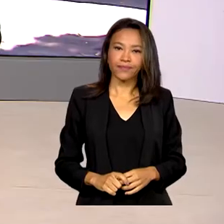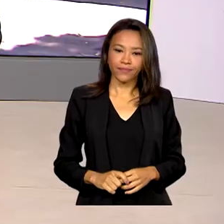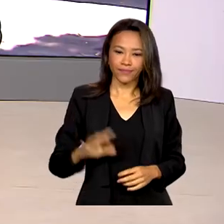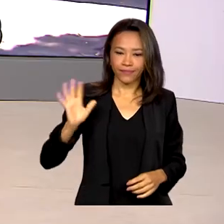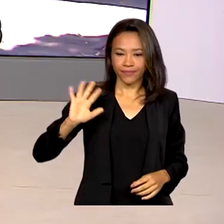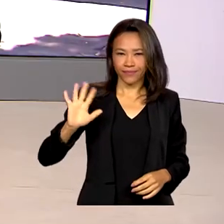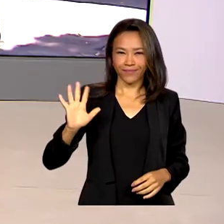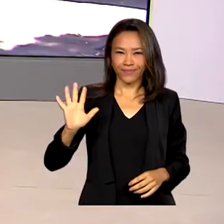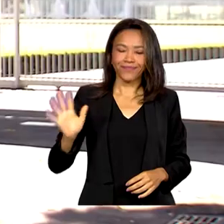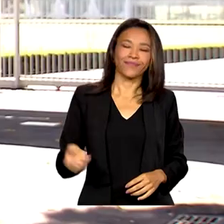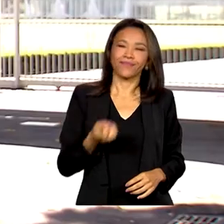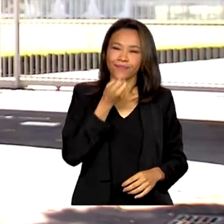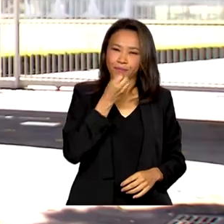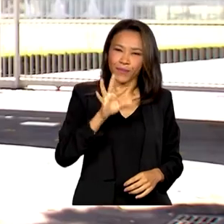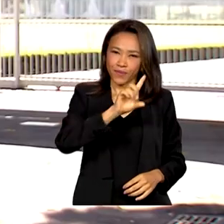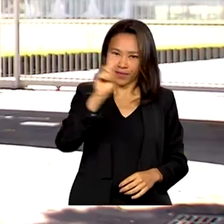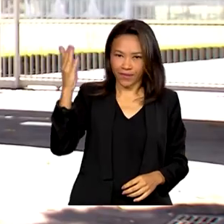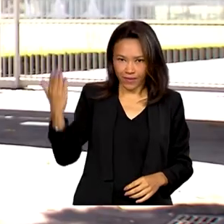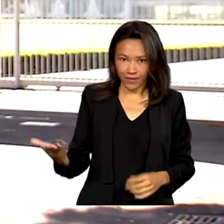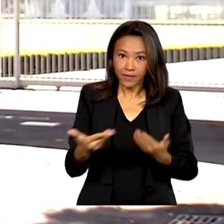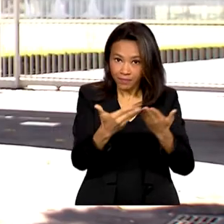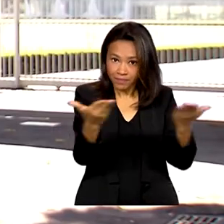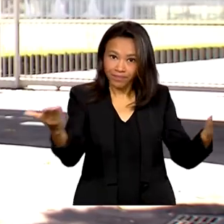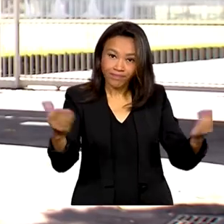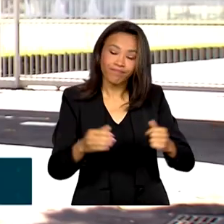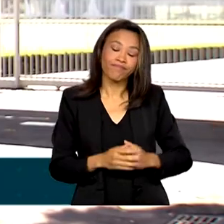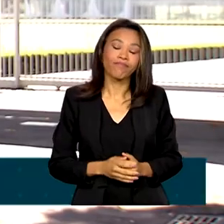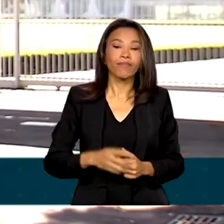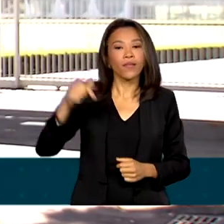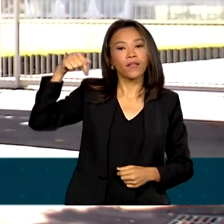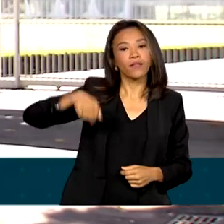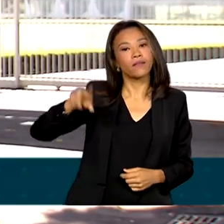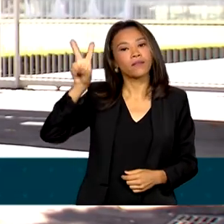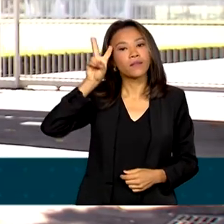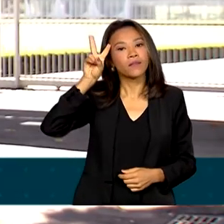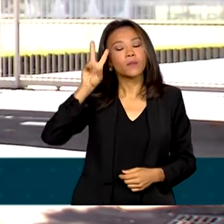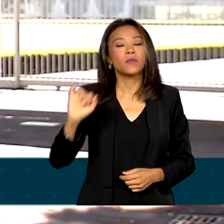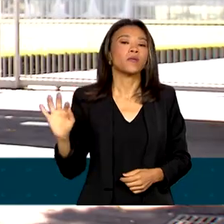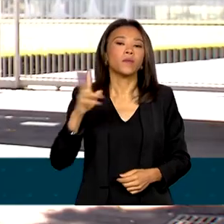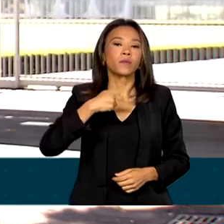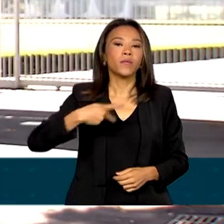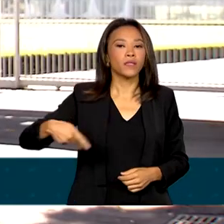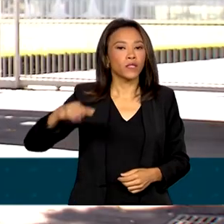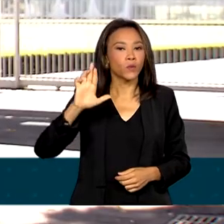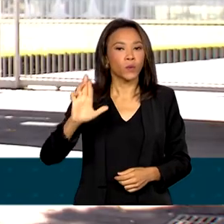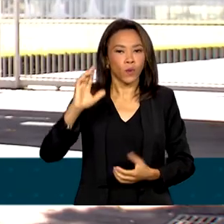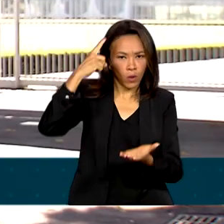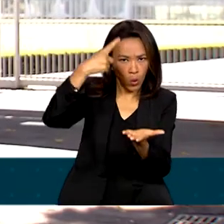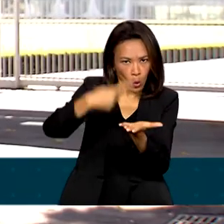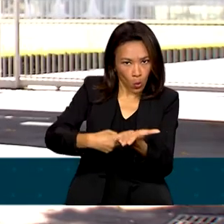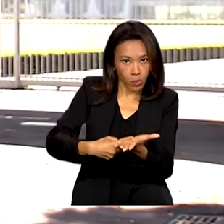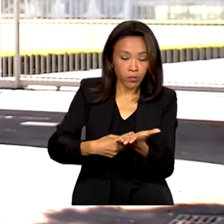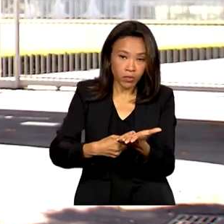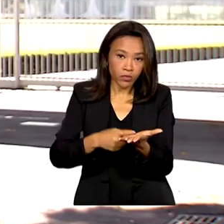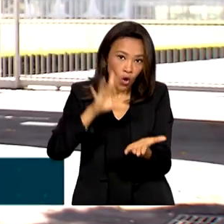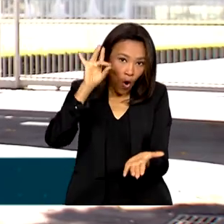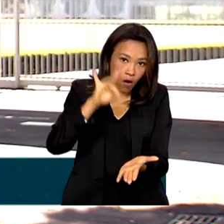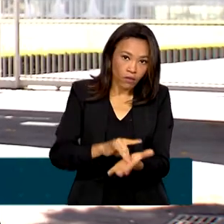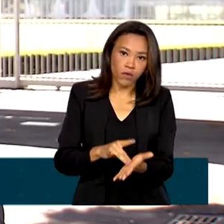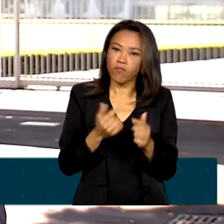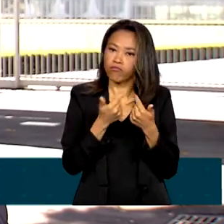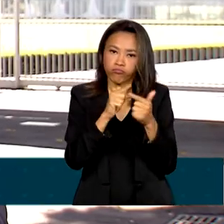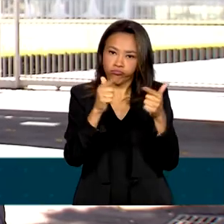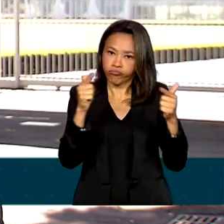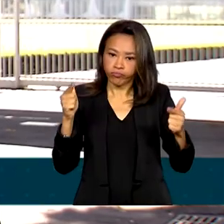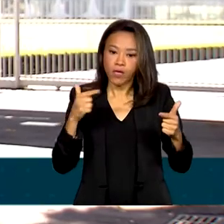Olá Vanessa bom dia para você bom dia a todos Olha nesta segunda-feira o presidente Lula Não Tem compromissos oficiais ele fica